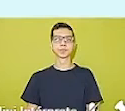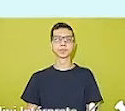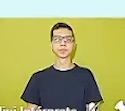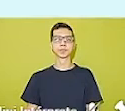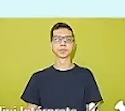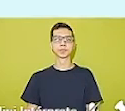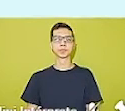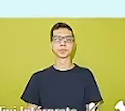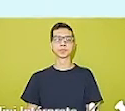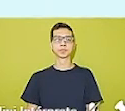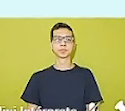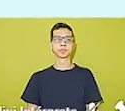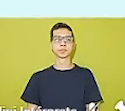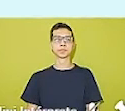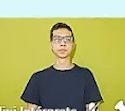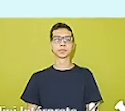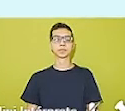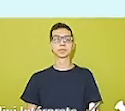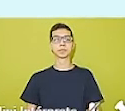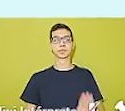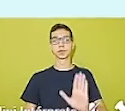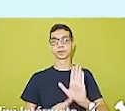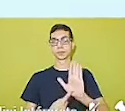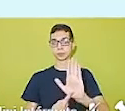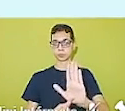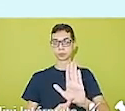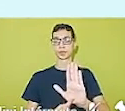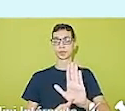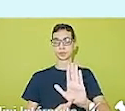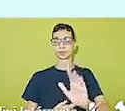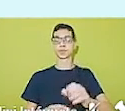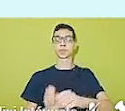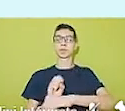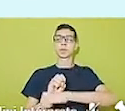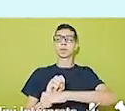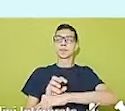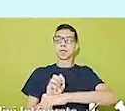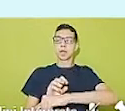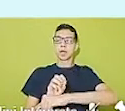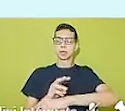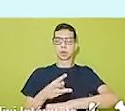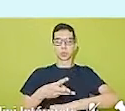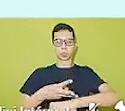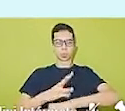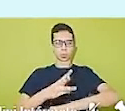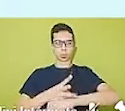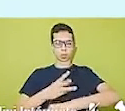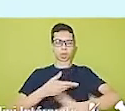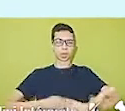algumas mensagens que a gente trocou no WhatsApp, né? Então, o caso 1 que a gente está compartilhando aqui.